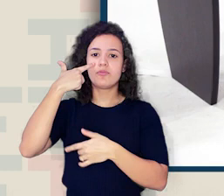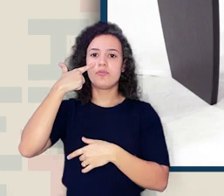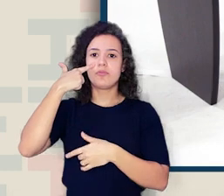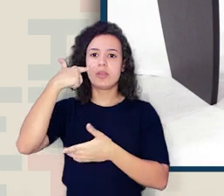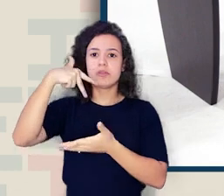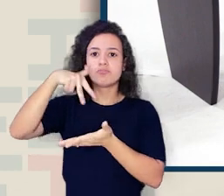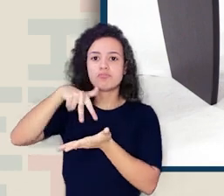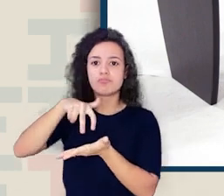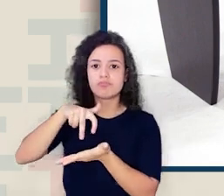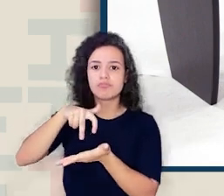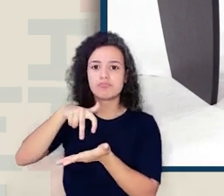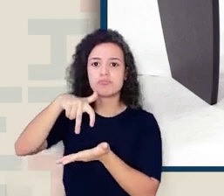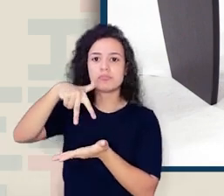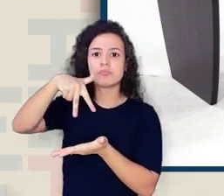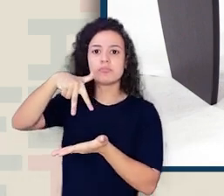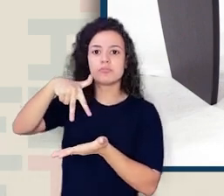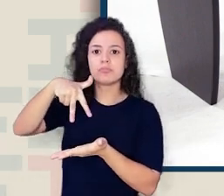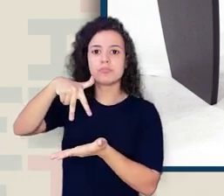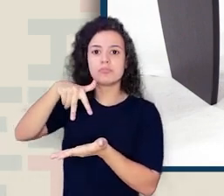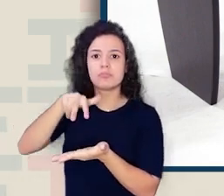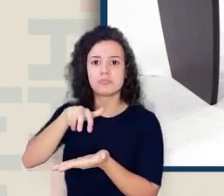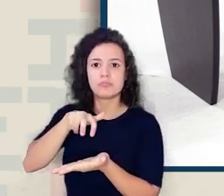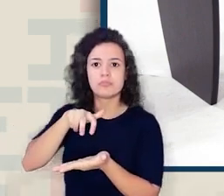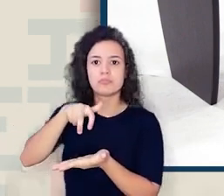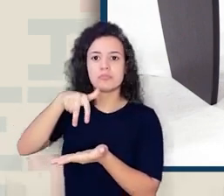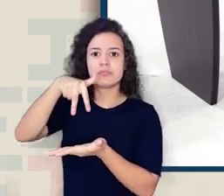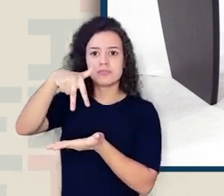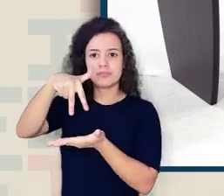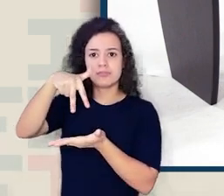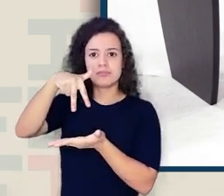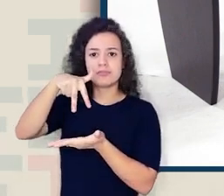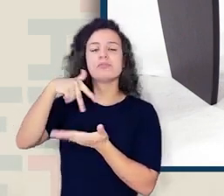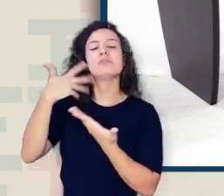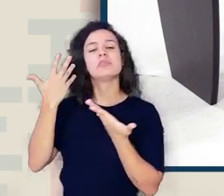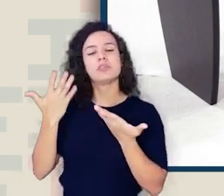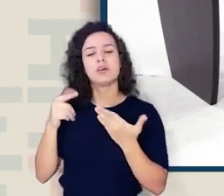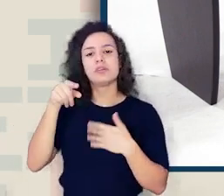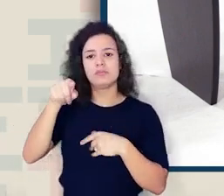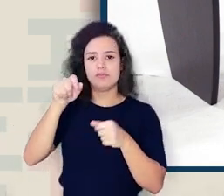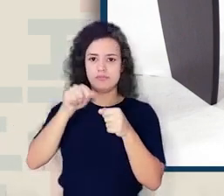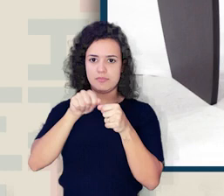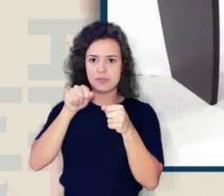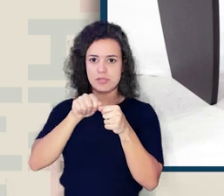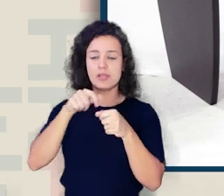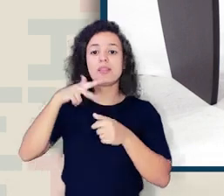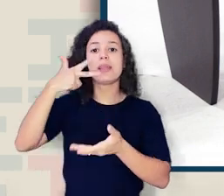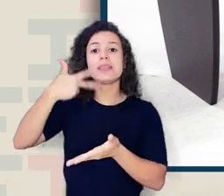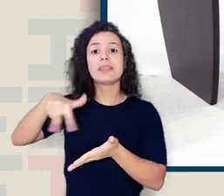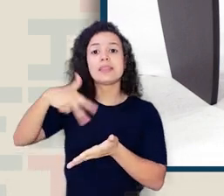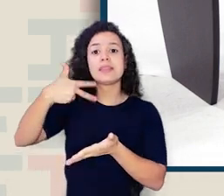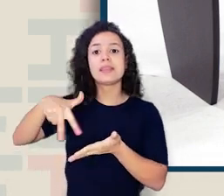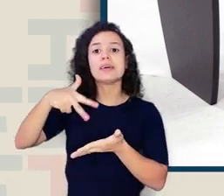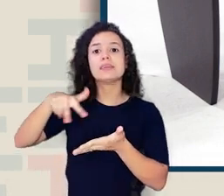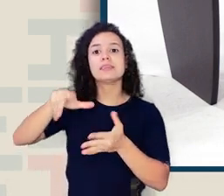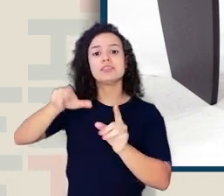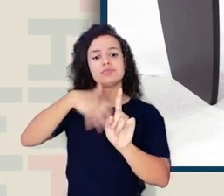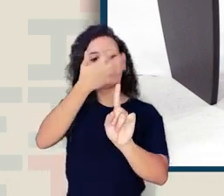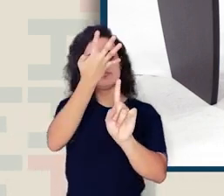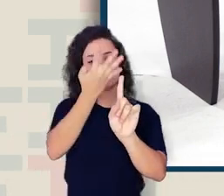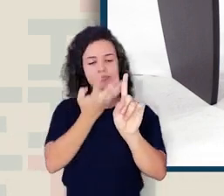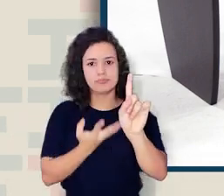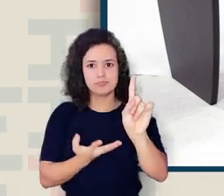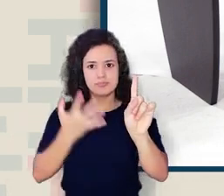meu baixar e o meu subir. E é nesse baixar e no subir que eu tenho uma dança